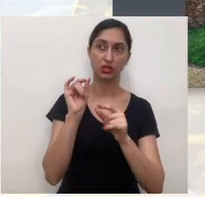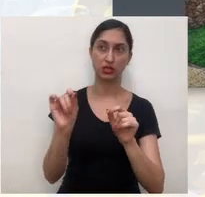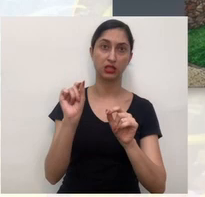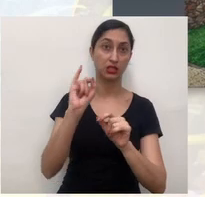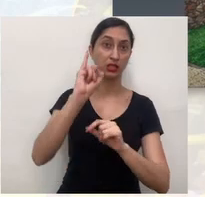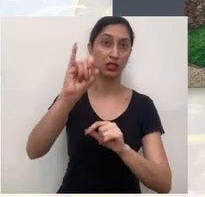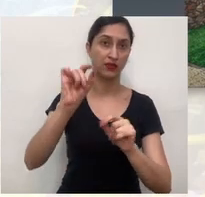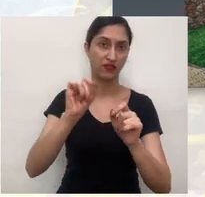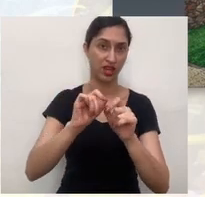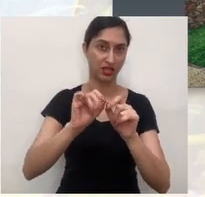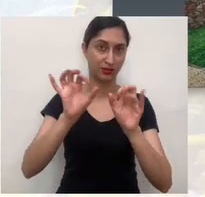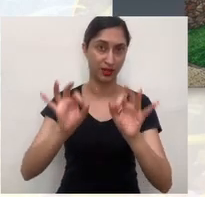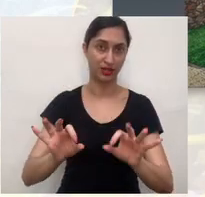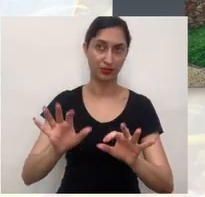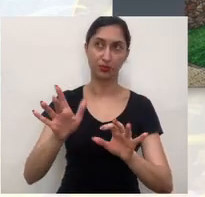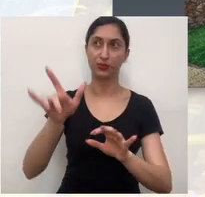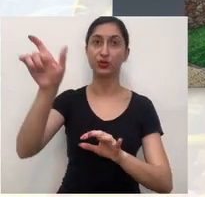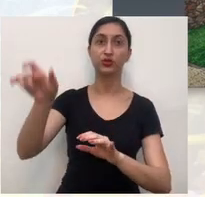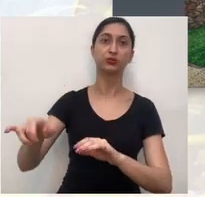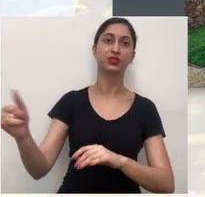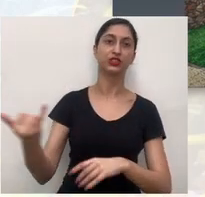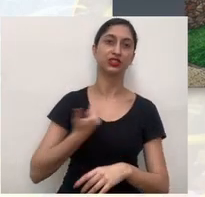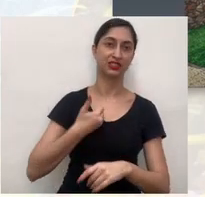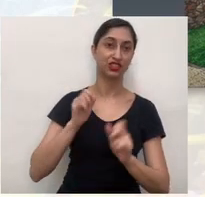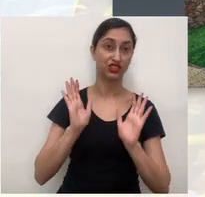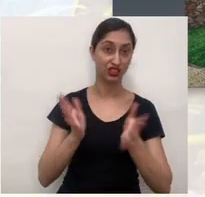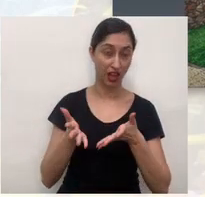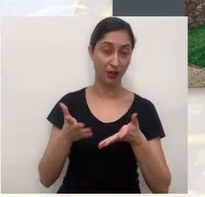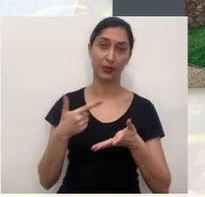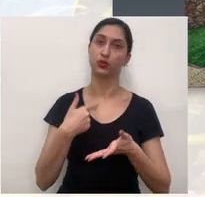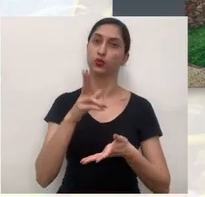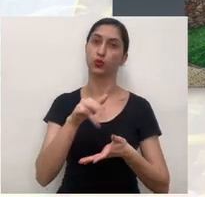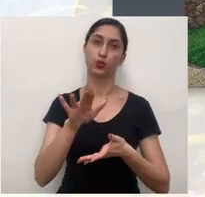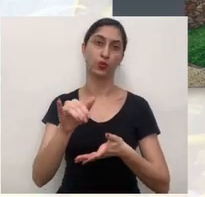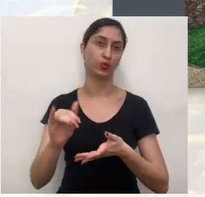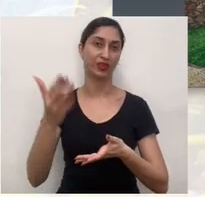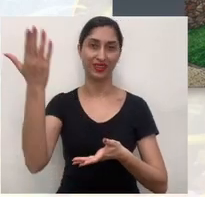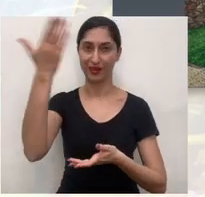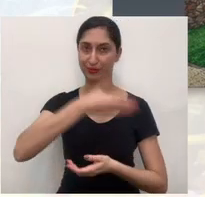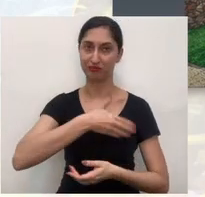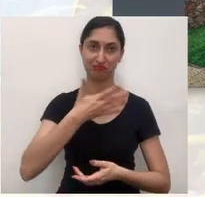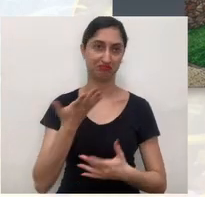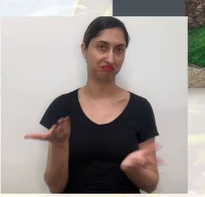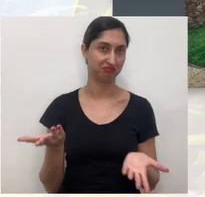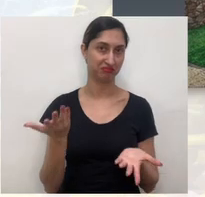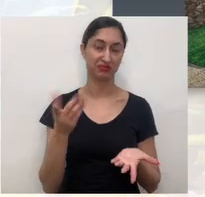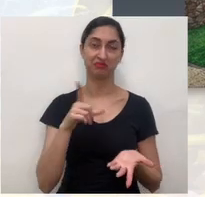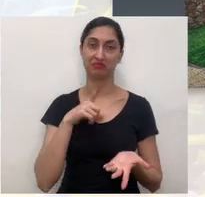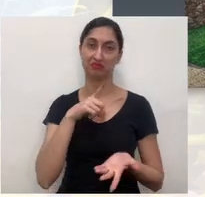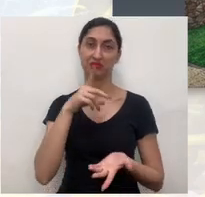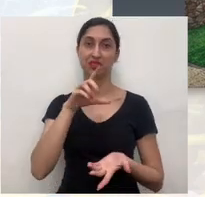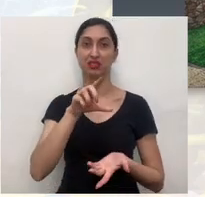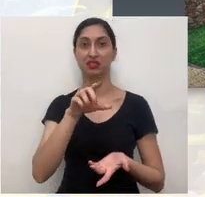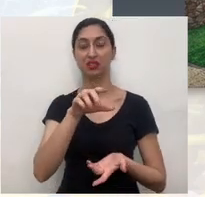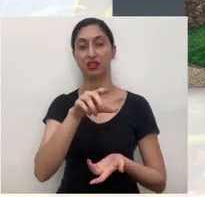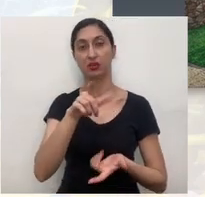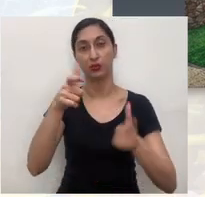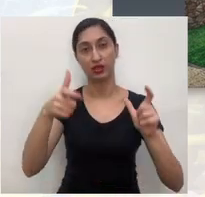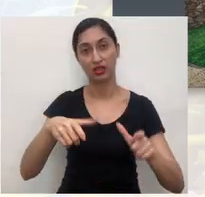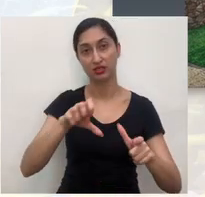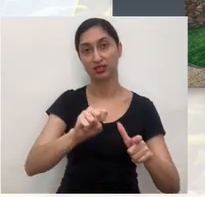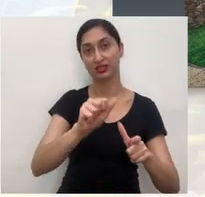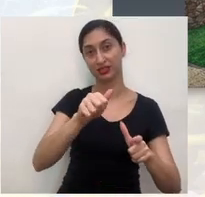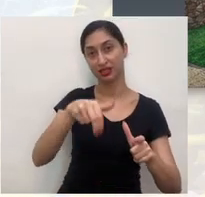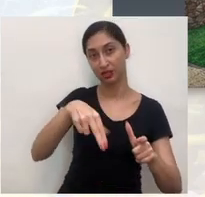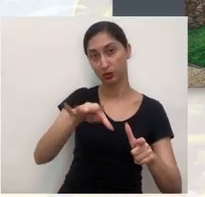Alguém falou que foi, mas eu nunca consegui uma confirmação. Ele fica em Santo André, em São Paulo, e mesmo